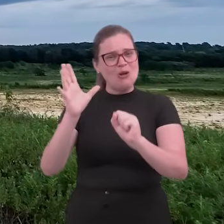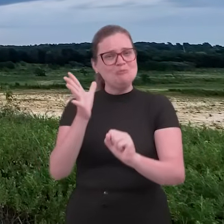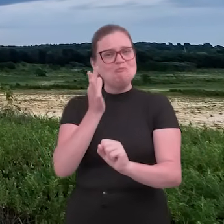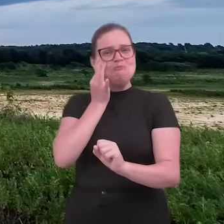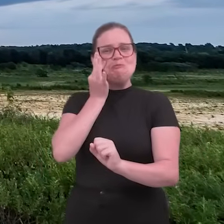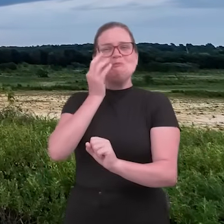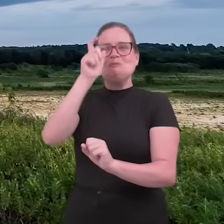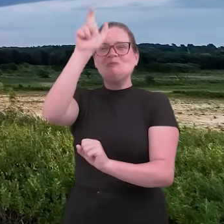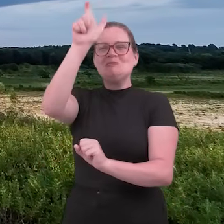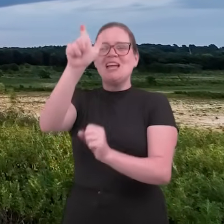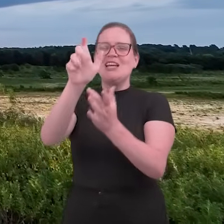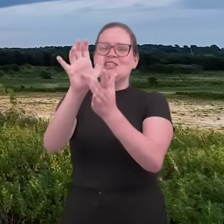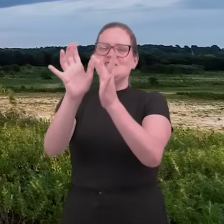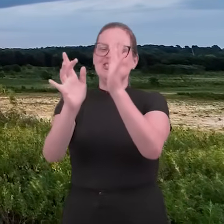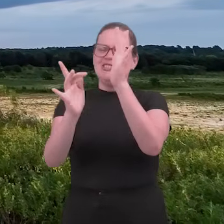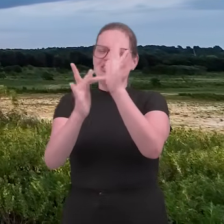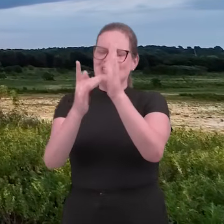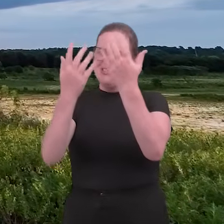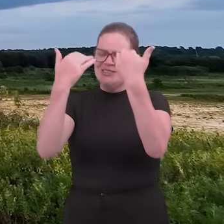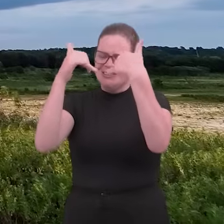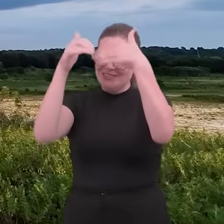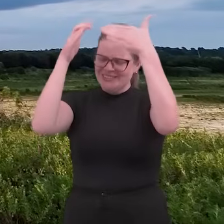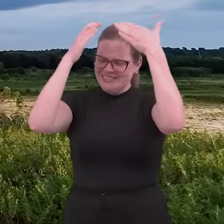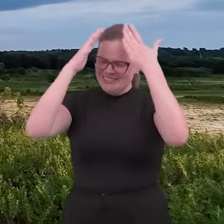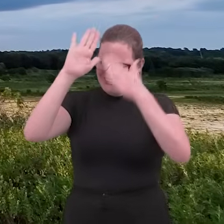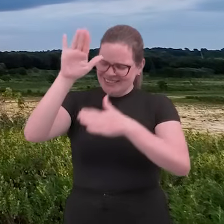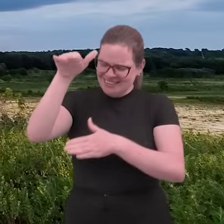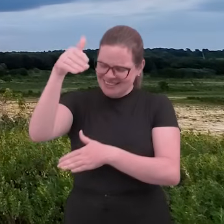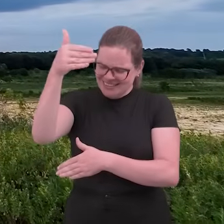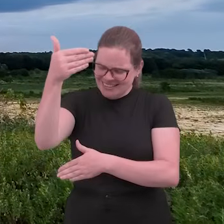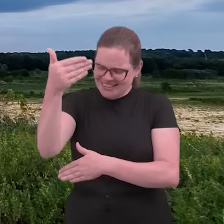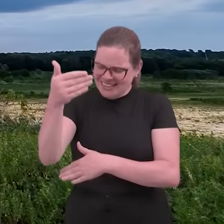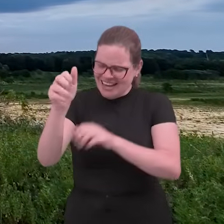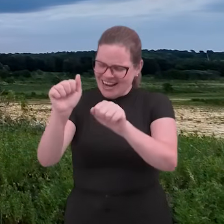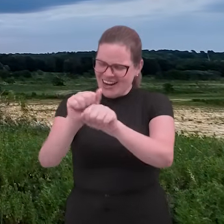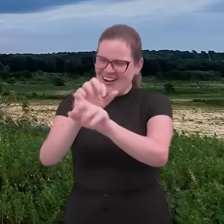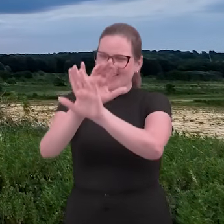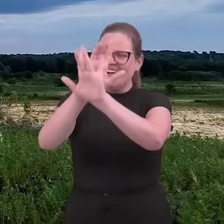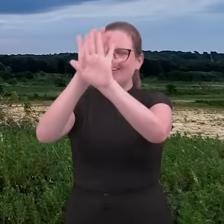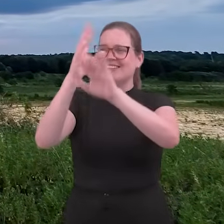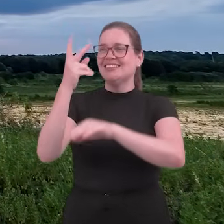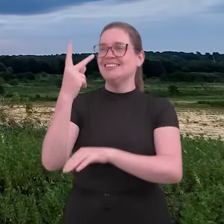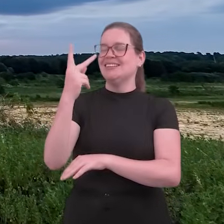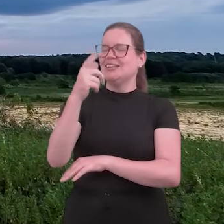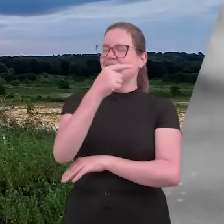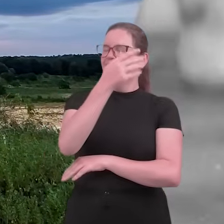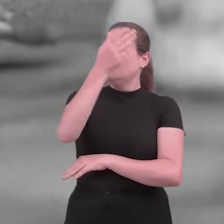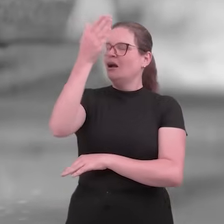glória, contemplando em esplendor o grande Rei.